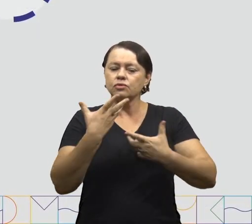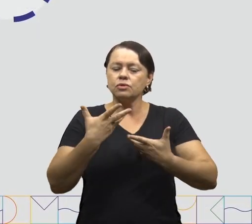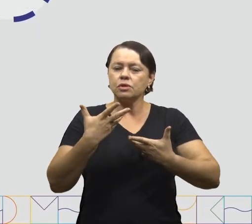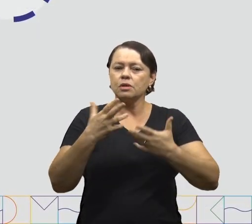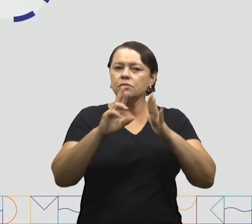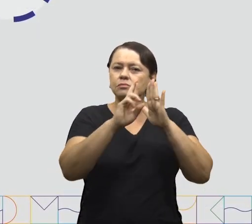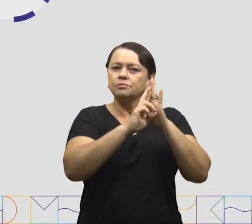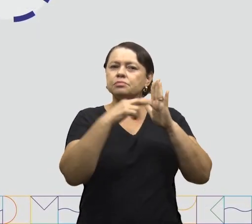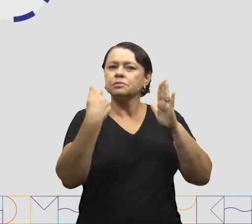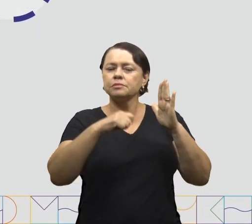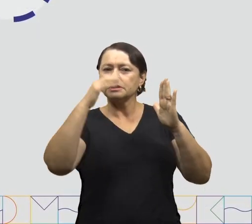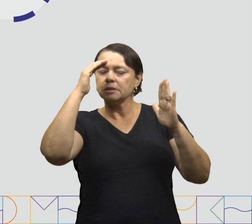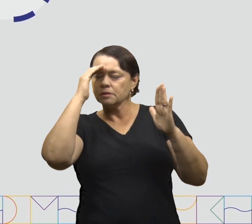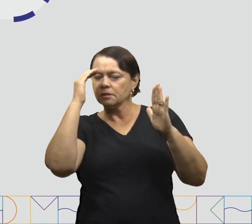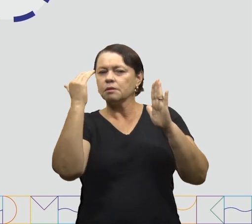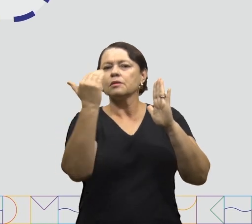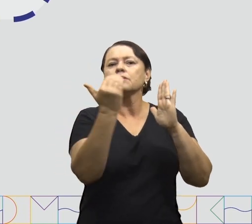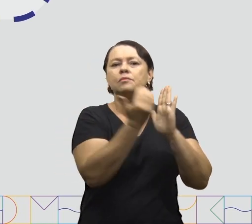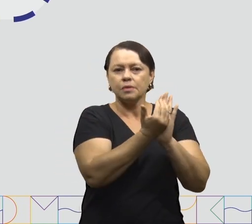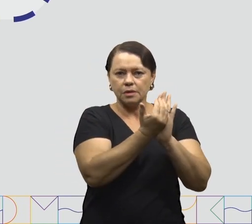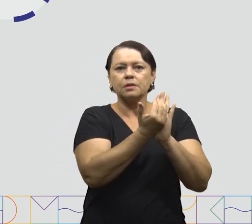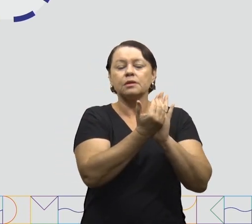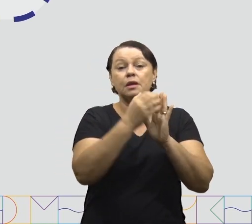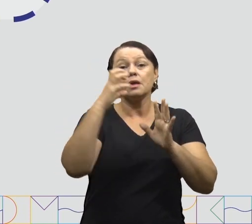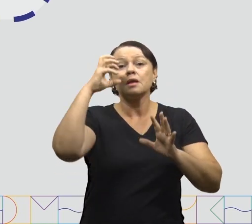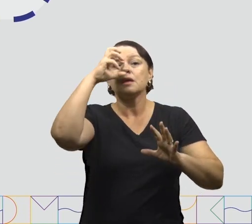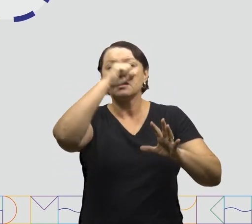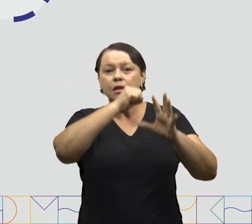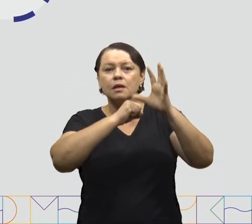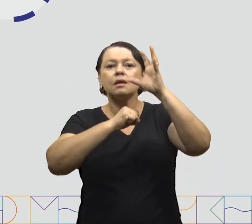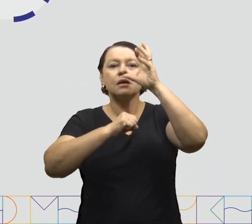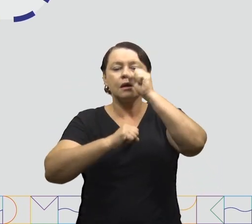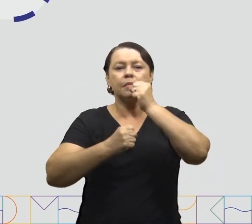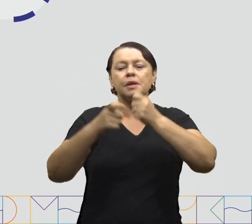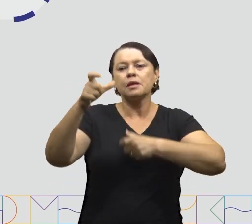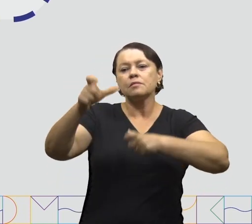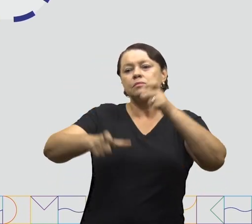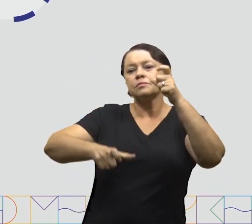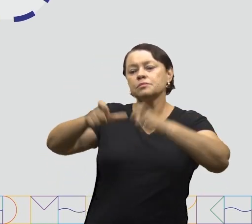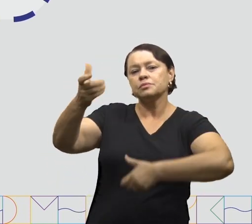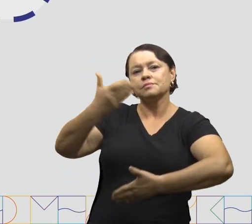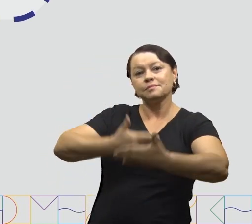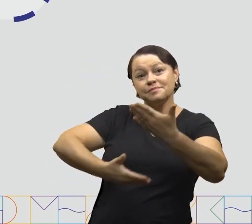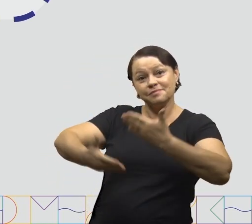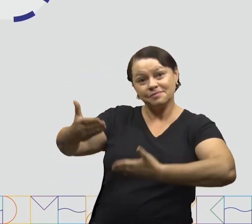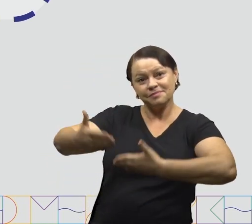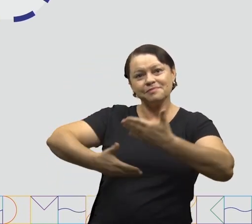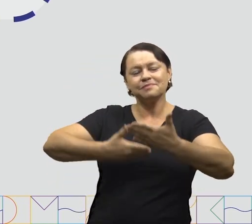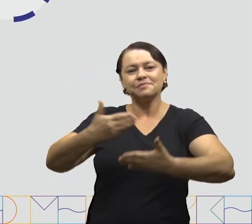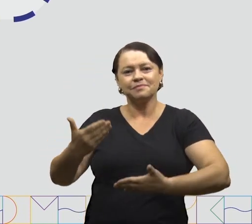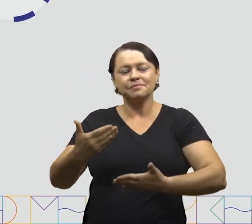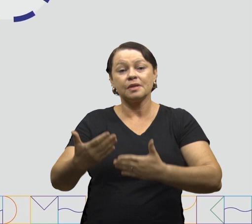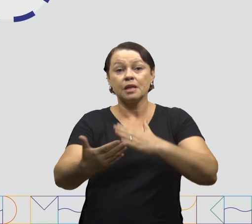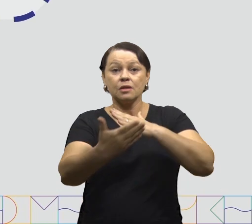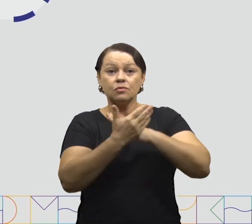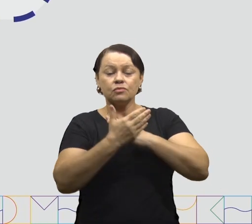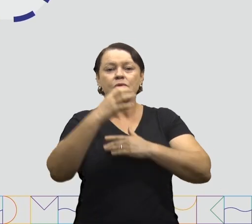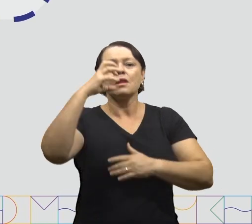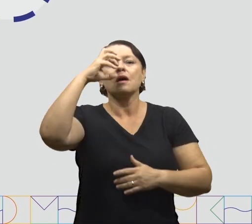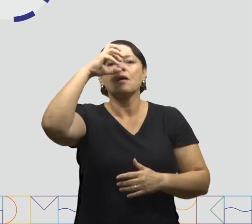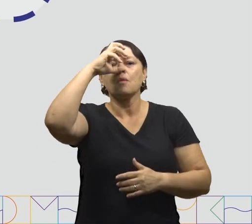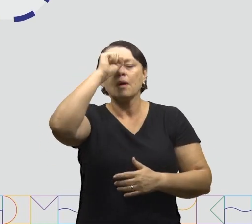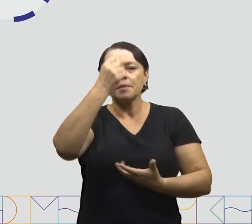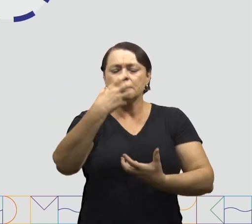procedimentos que devem ser seguidos e que geralmente são aprendidos por meio de outras pessoas. Levam-nos